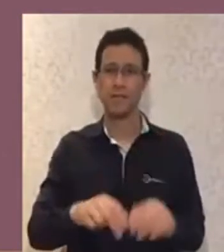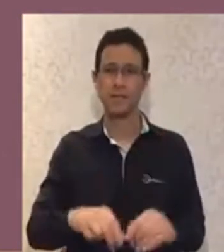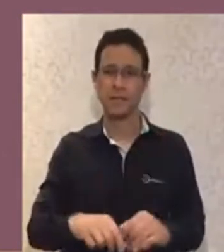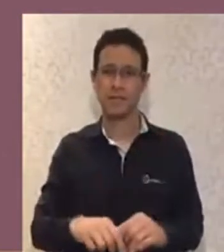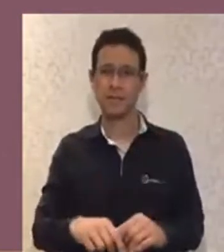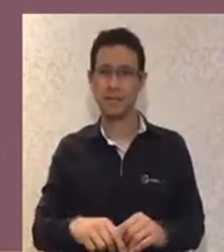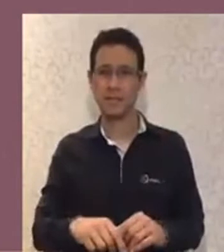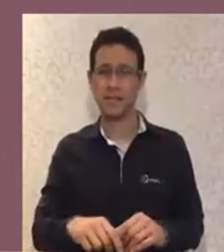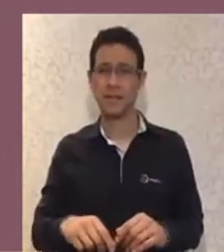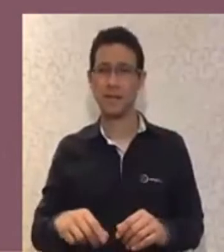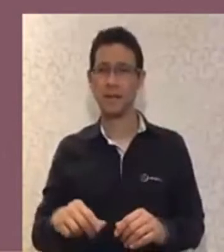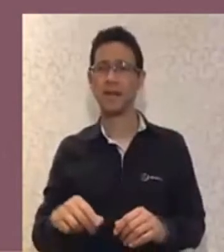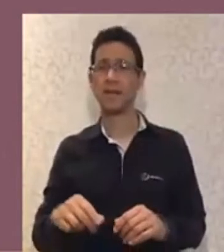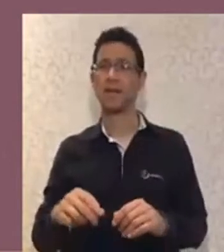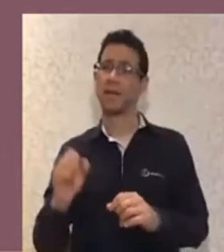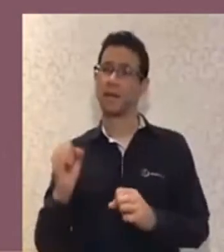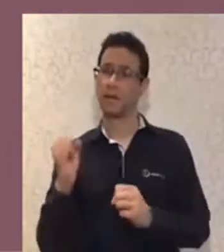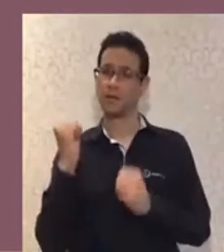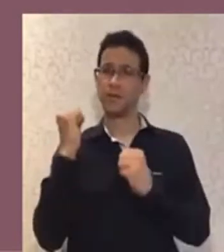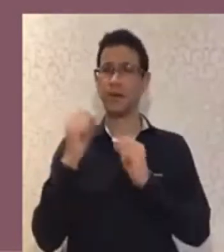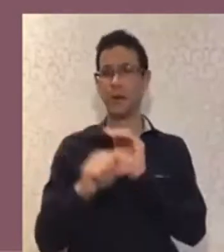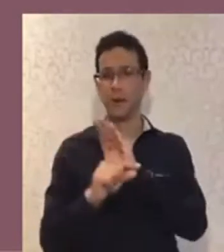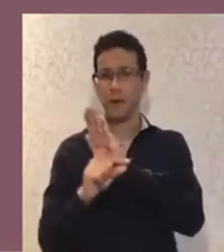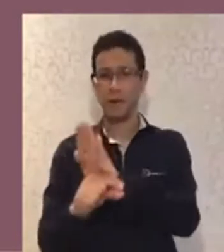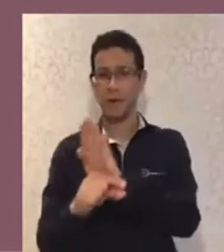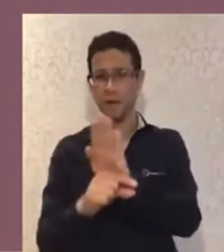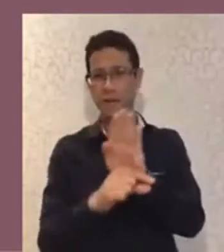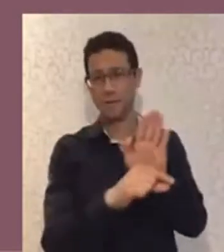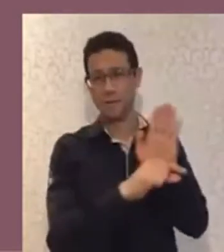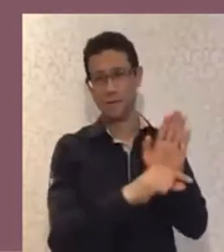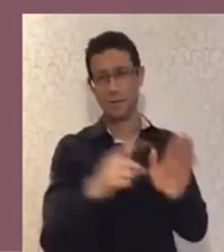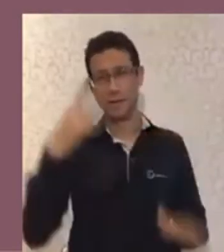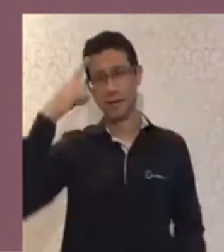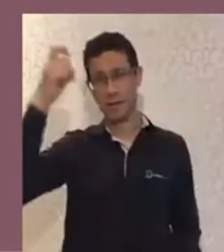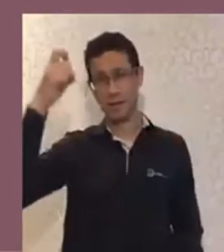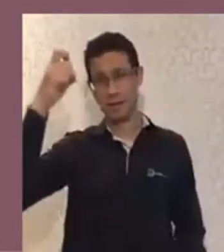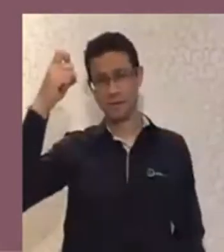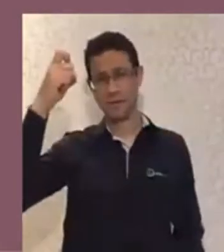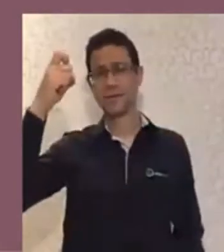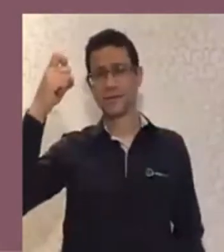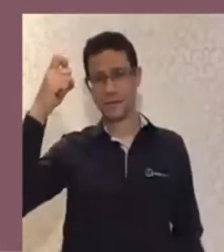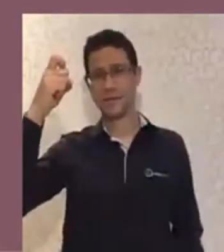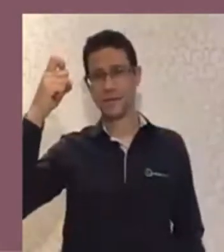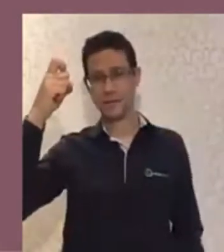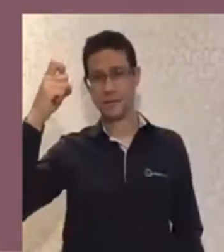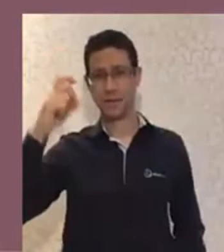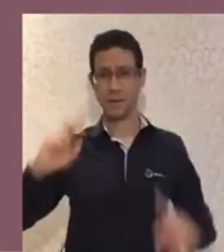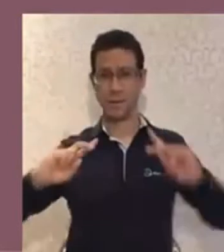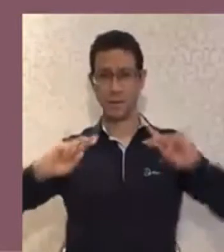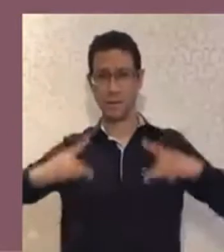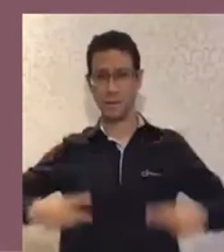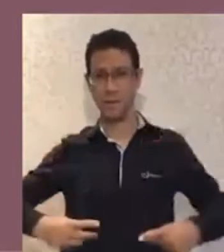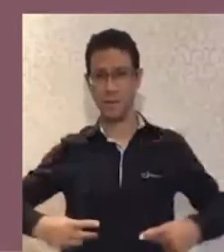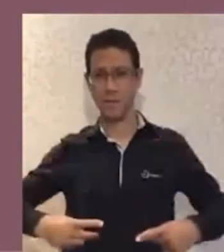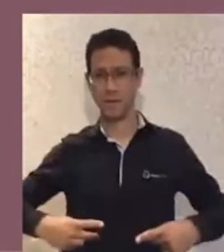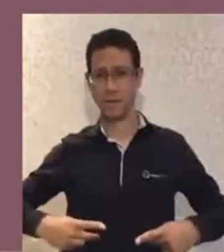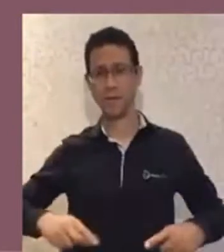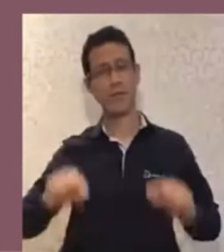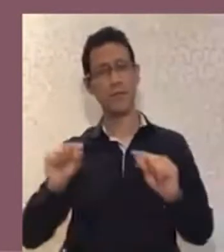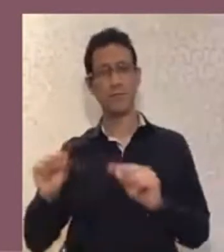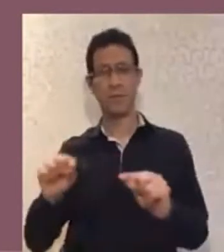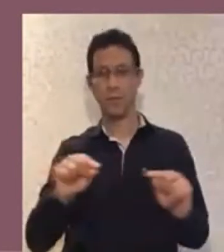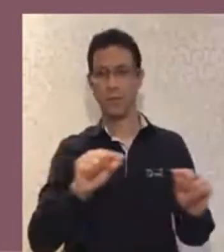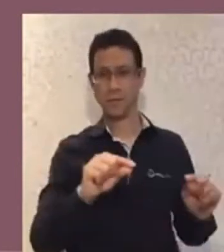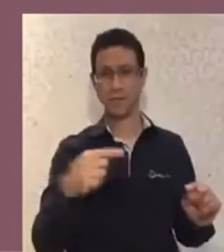fortaleceram e têm fortalecido essa ideia de que os seres humanos seriam superiores aos outros elementos da